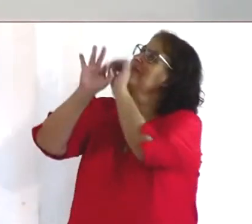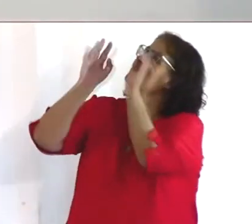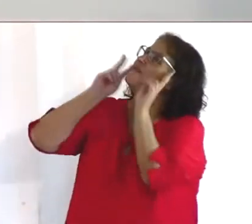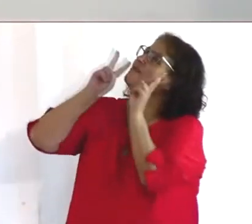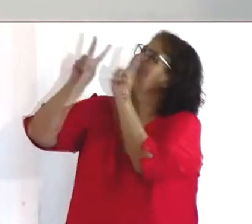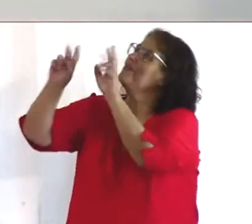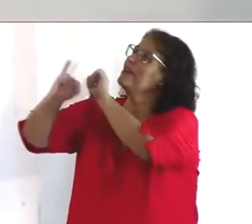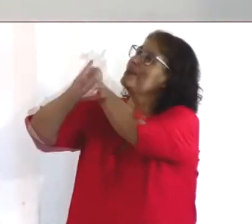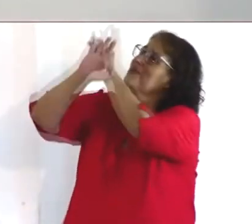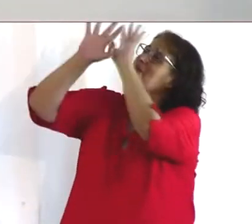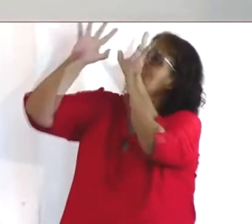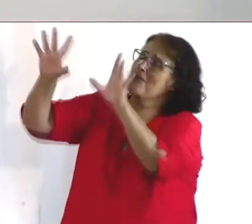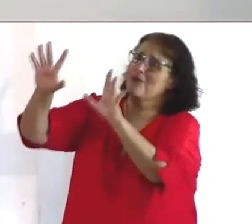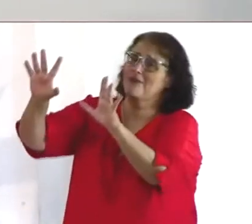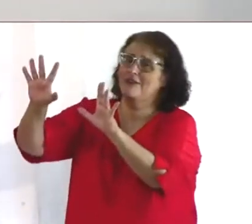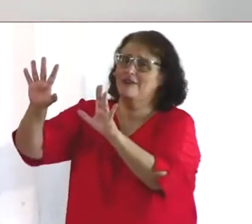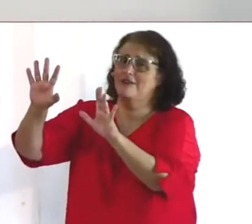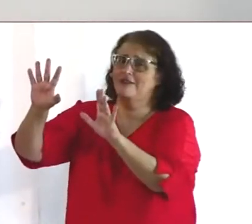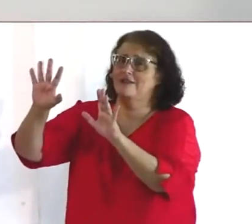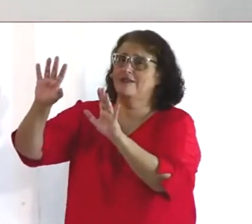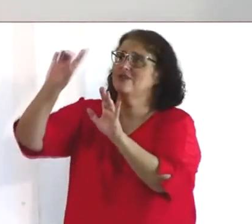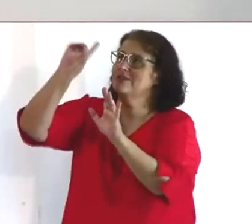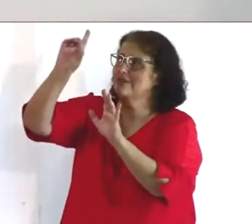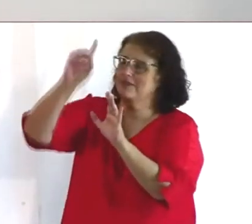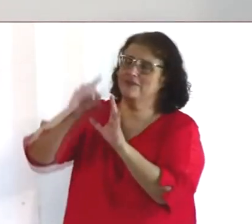contemplar salvação. Você precisa dizer, Senhor,